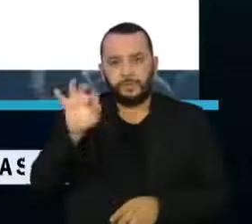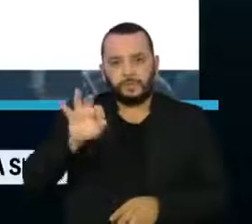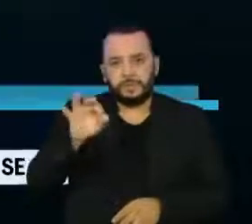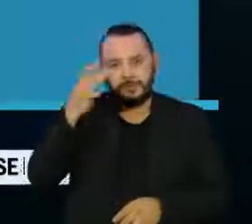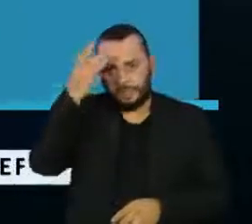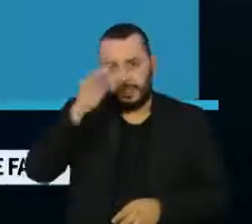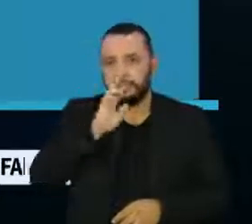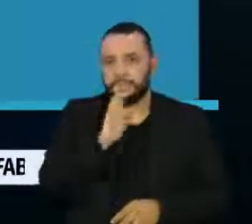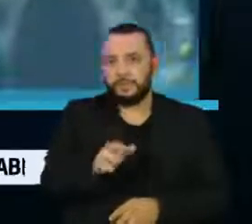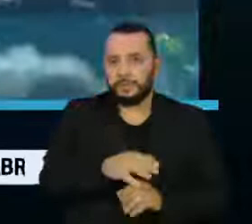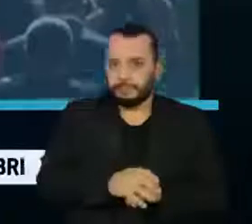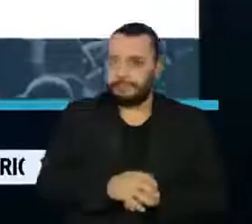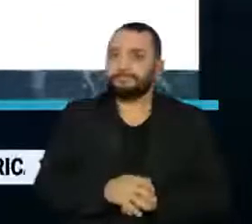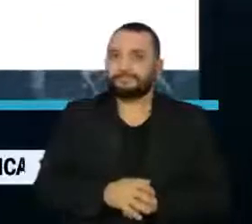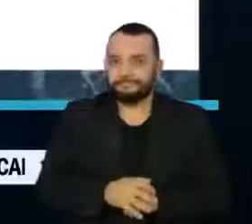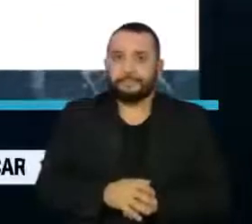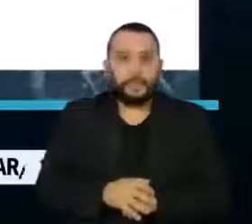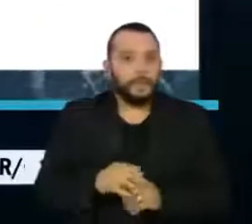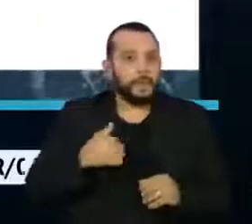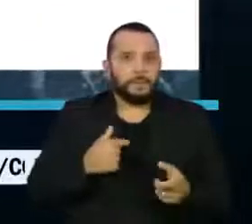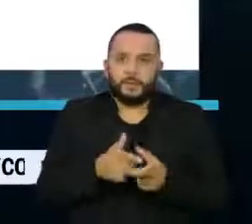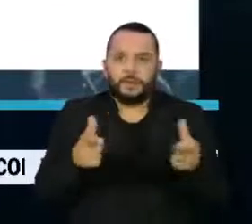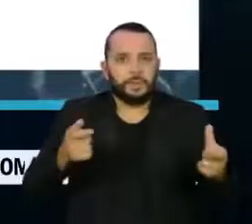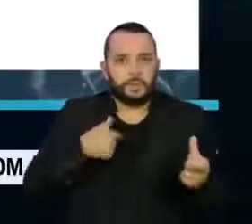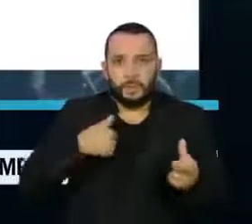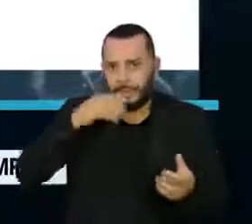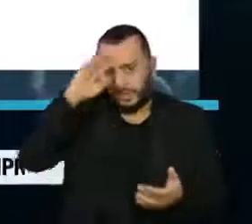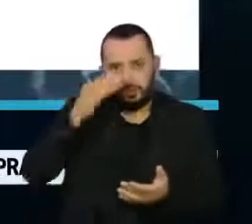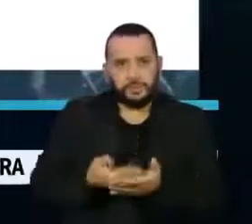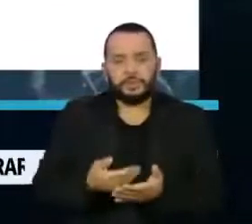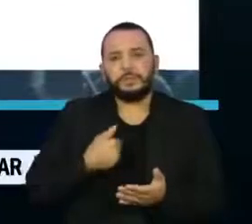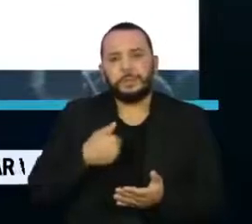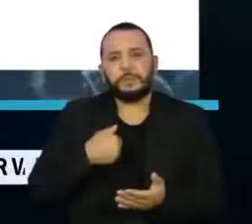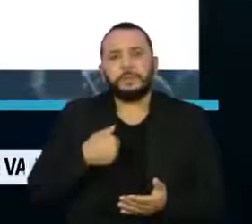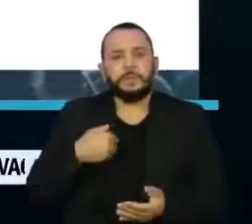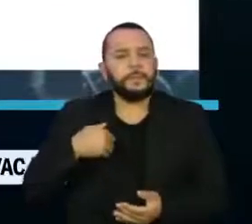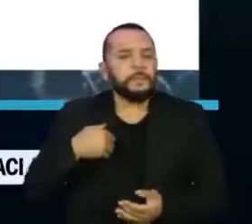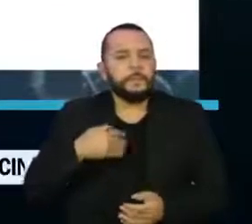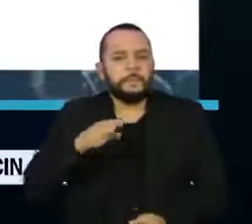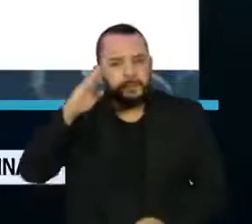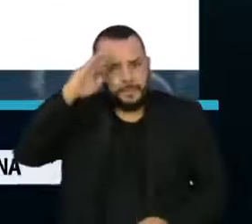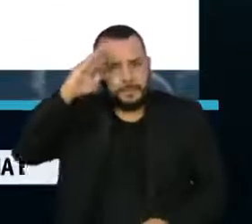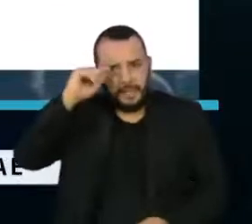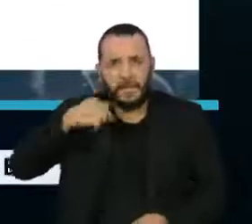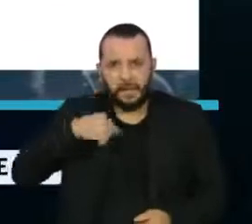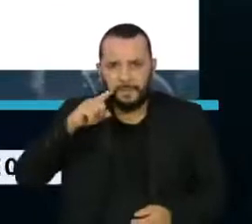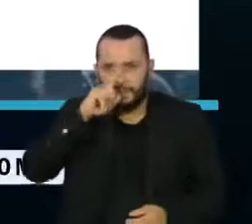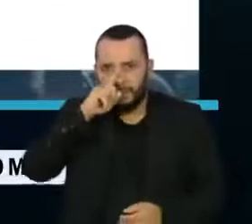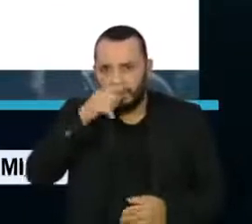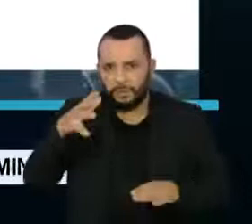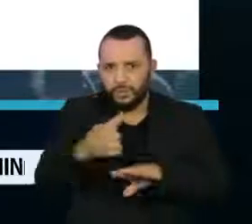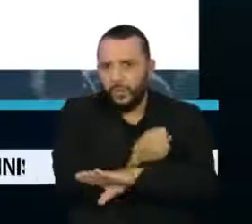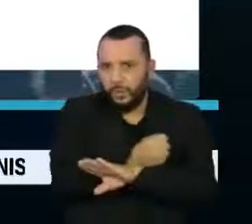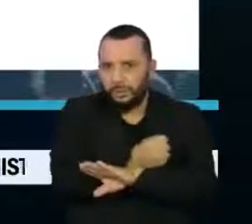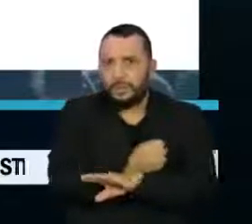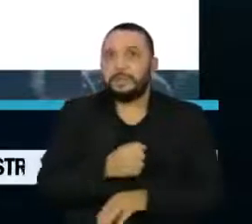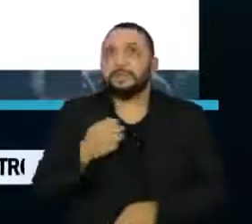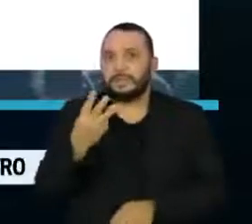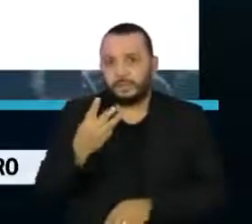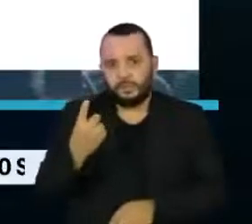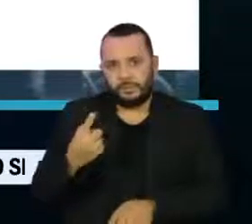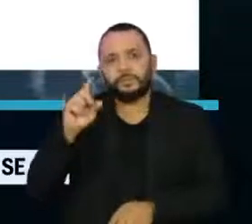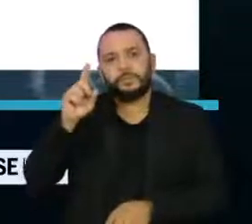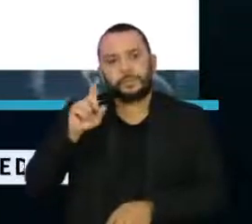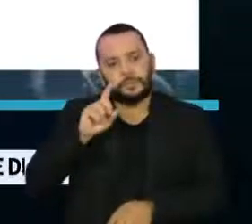não responderam. A maioria também disse não acreditar que a participação dos militares represente risco de golpe. Já 31%